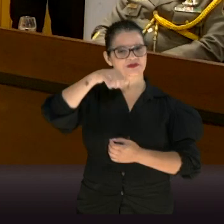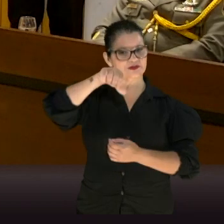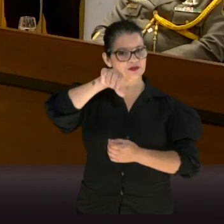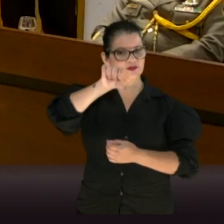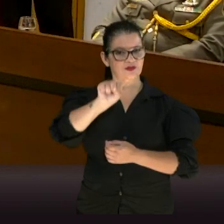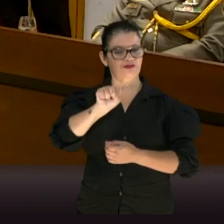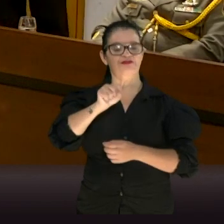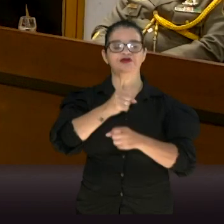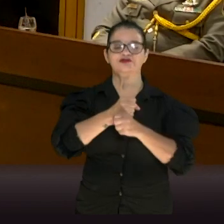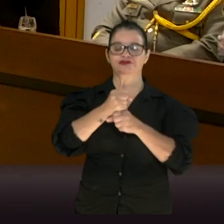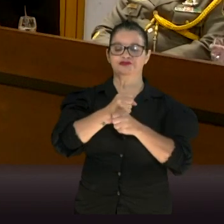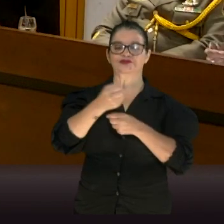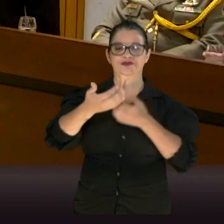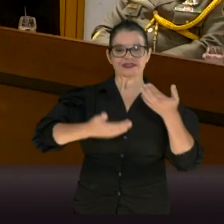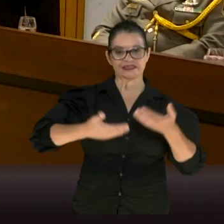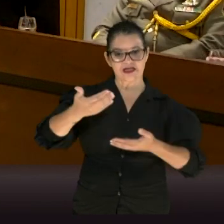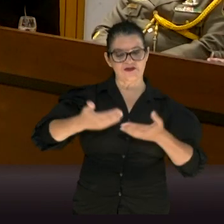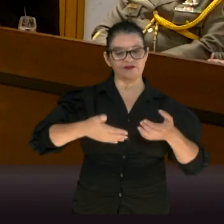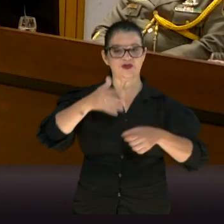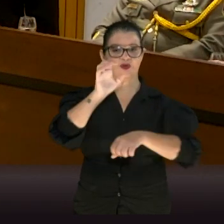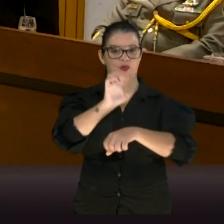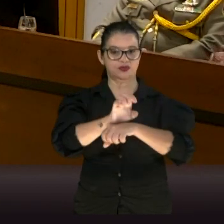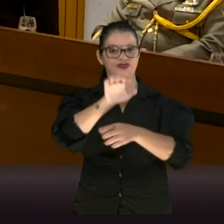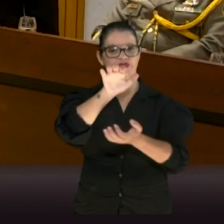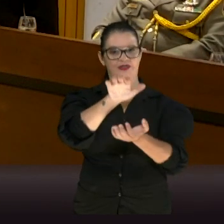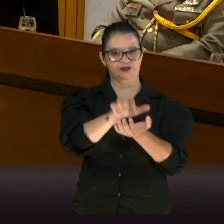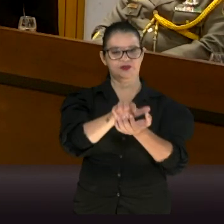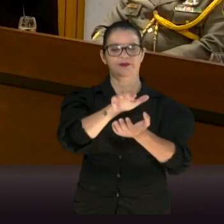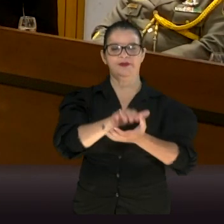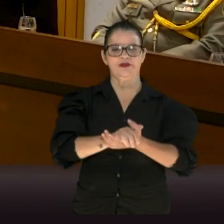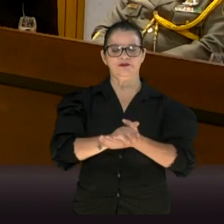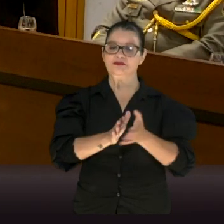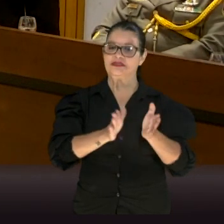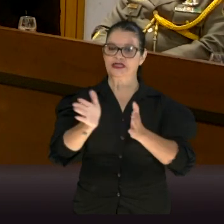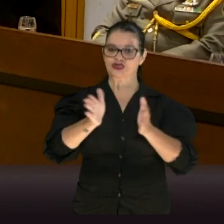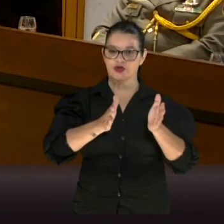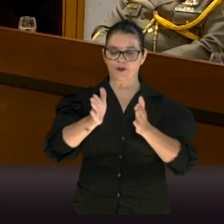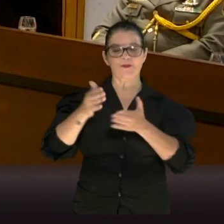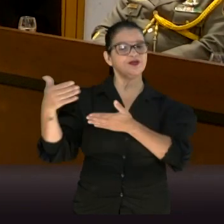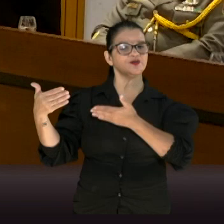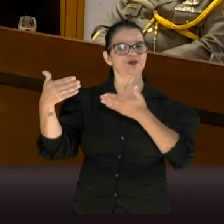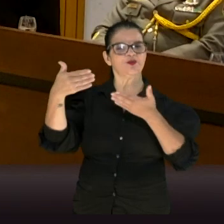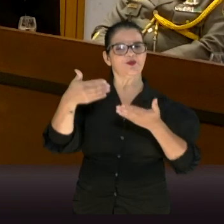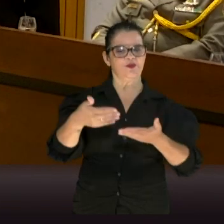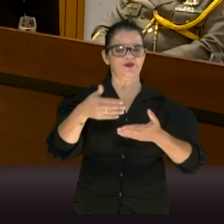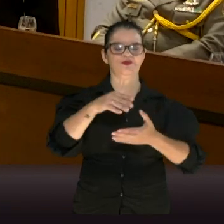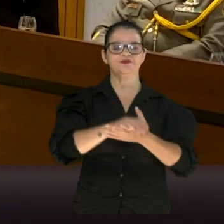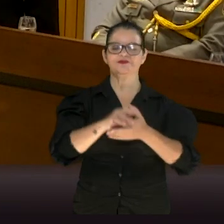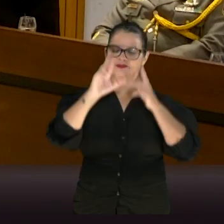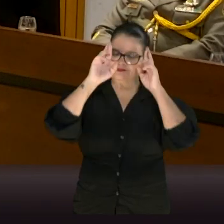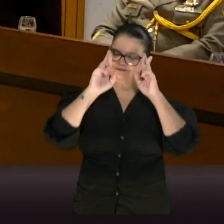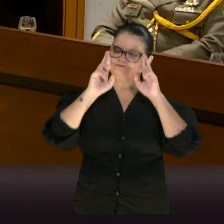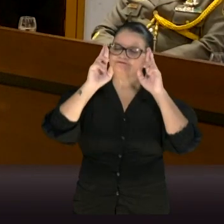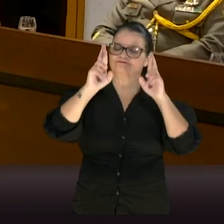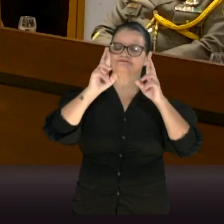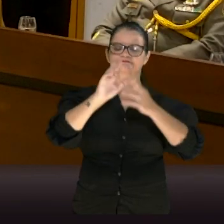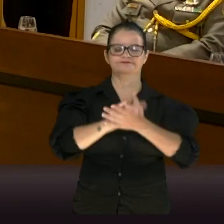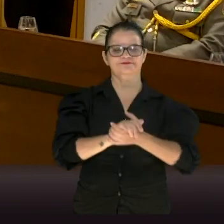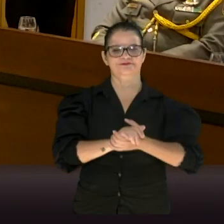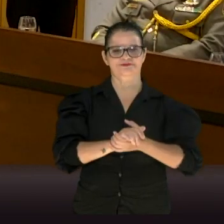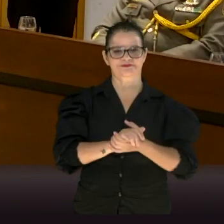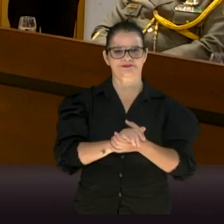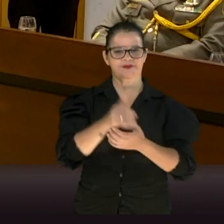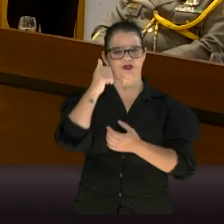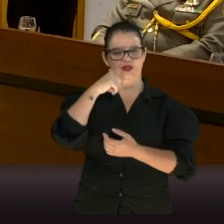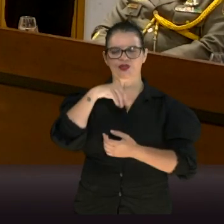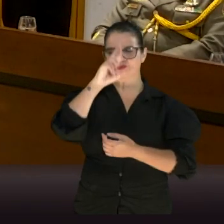anos servindo ao Estado de Pernambuco. Neste momento, convidamos muito respeitosamente o